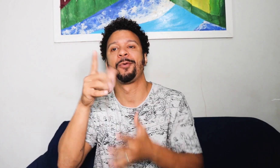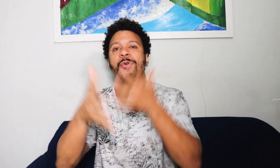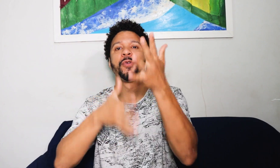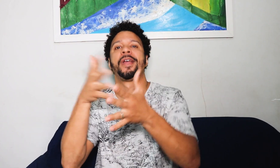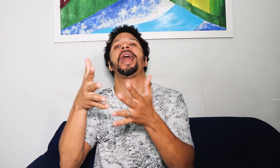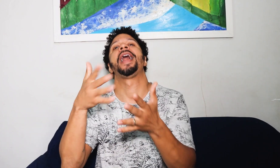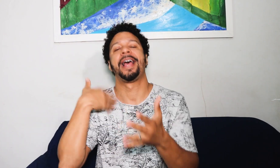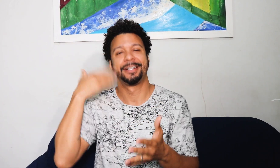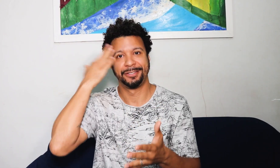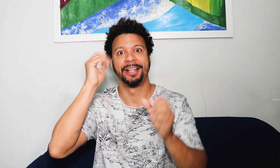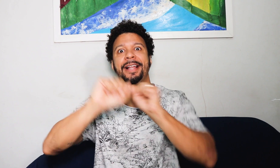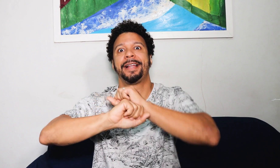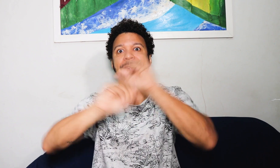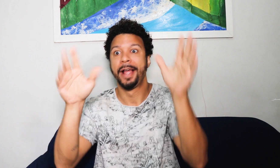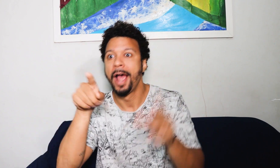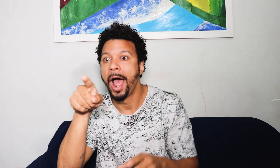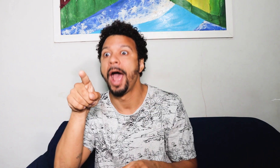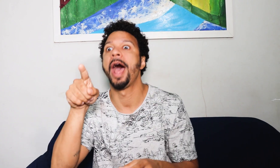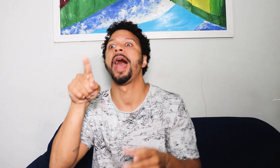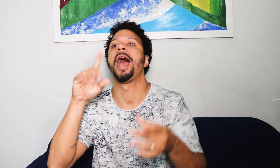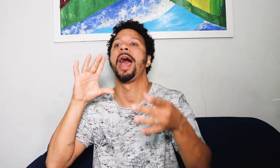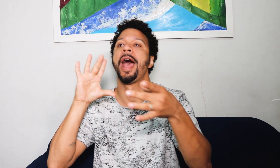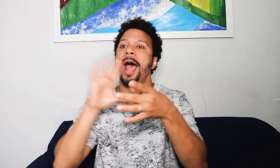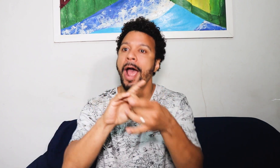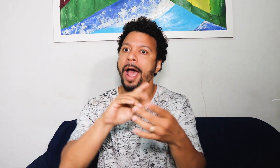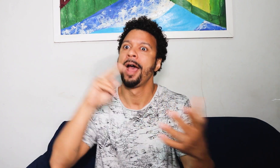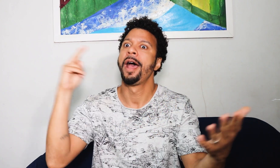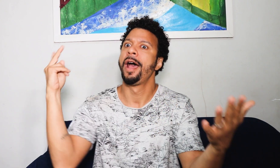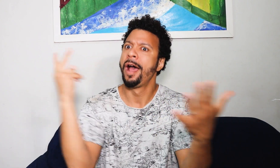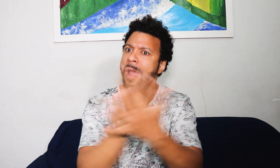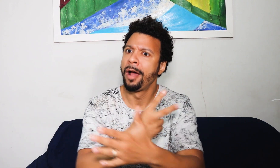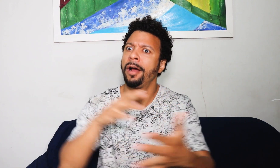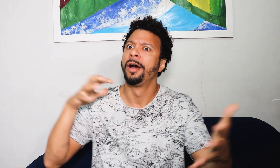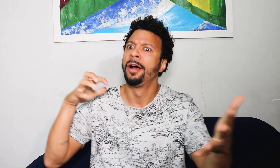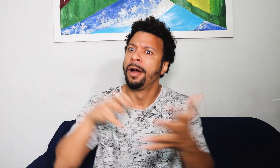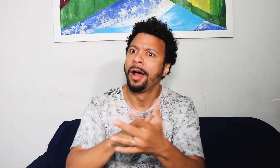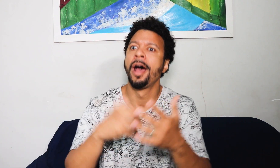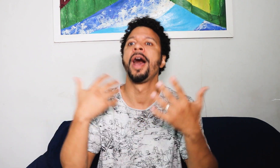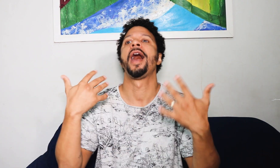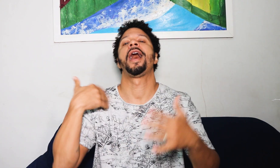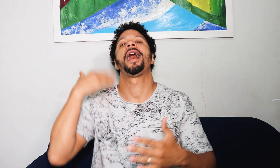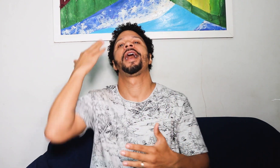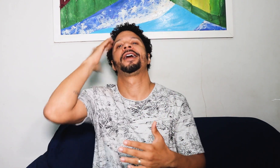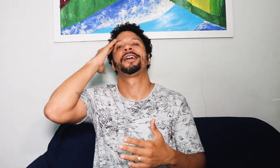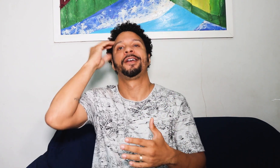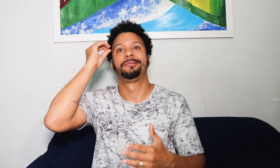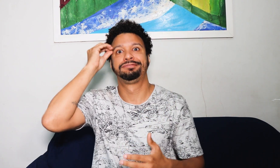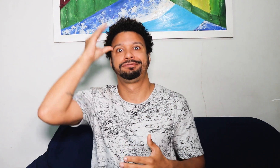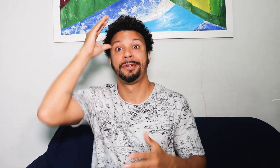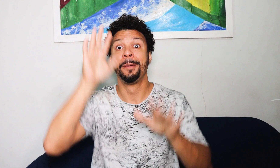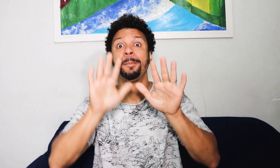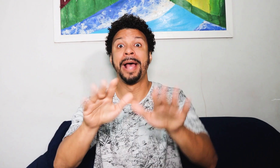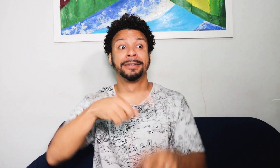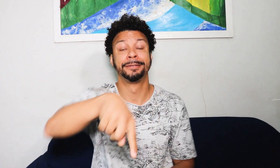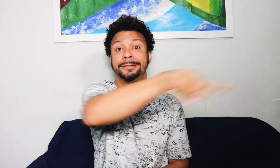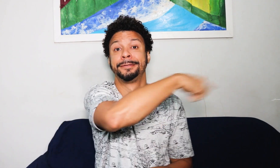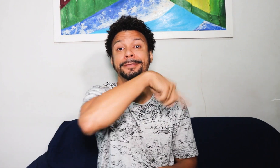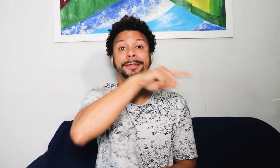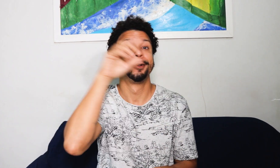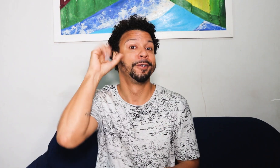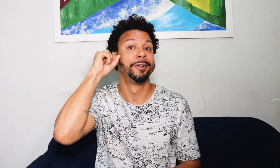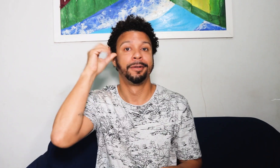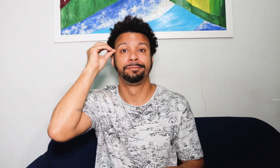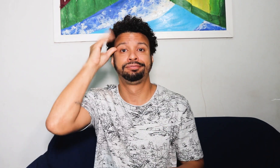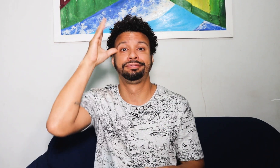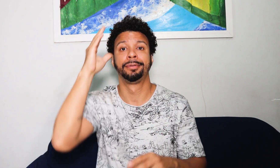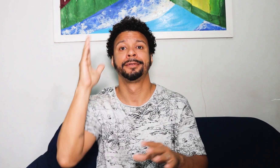língua portuguesa e entendem claramente, mas se tivesse janela de Libras, seria perfeito. Eu iria entender tudo e iria aprender mais, iria